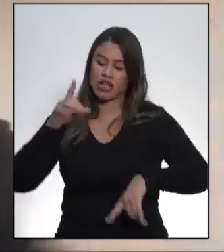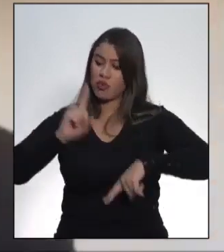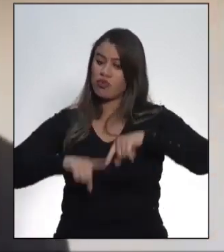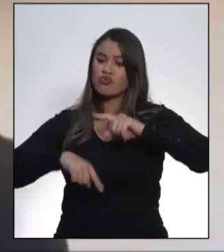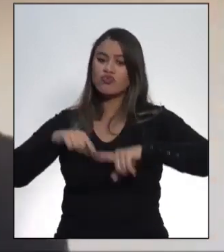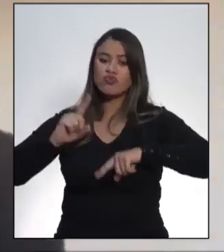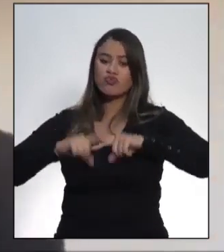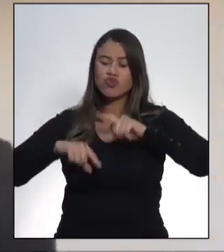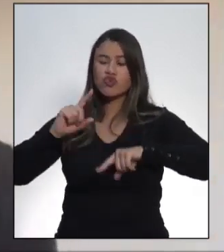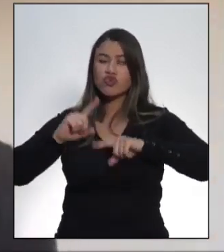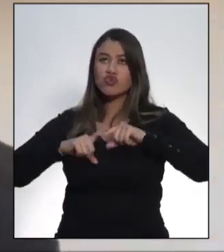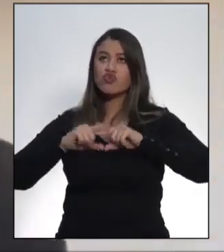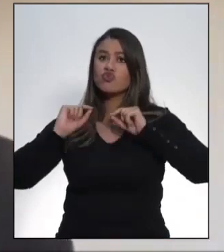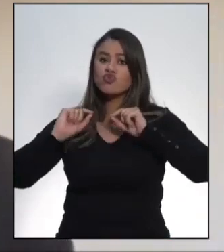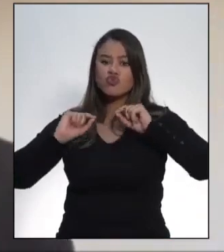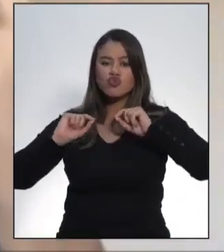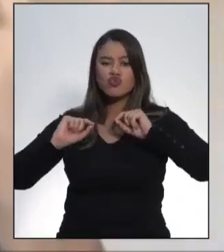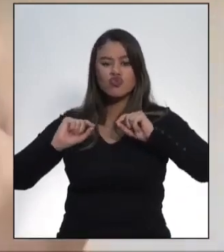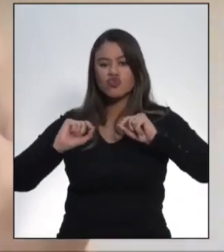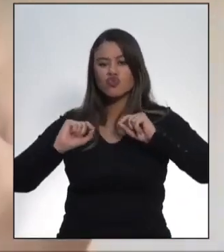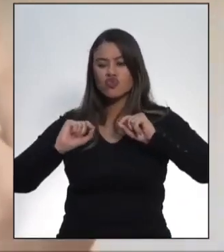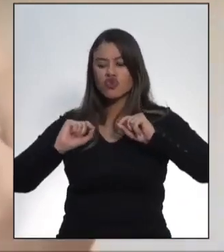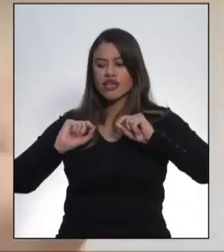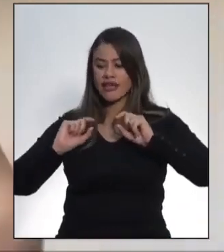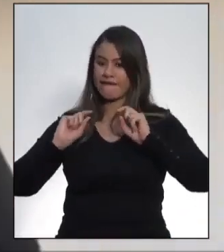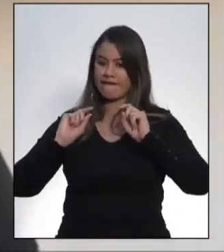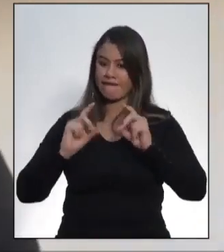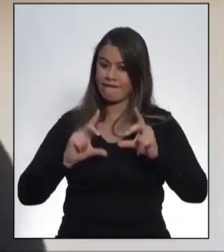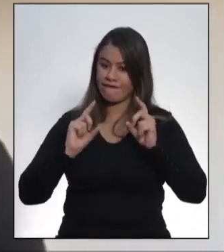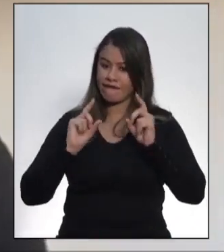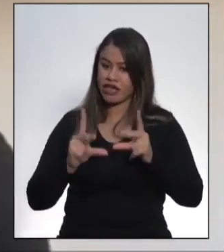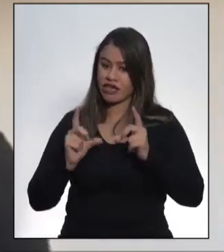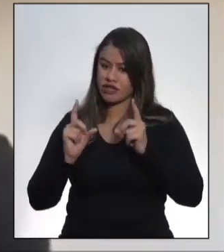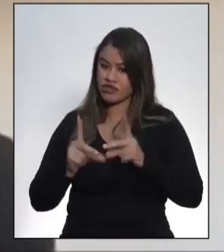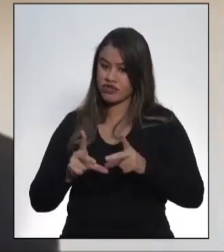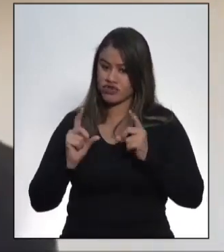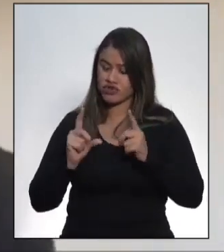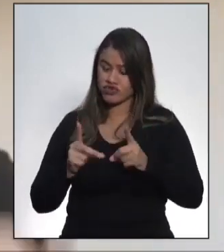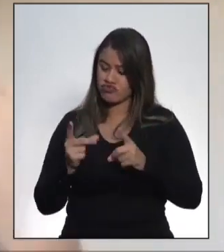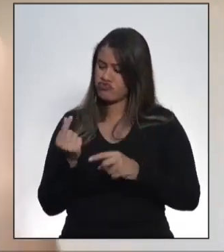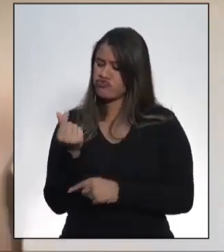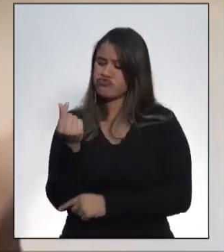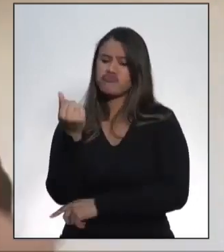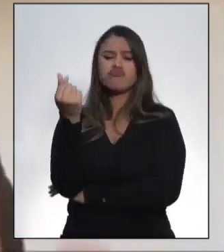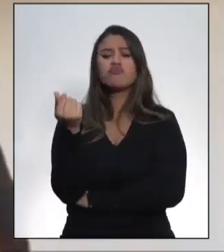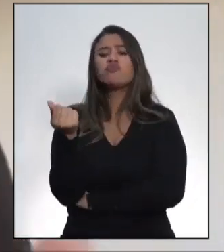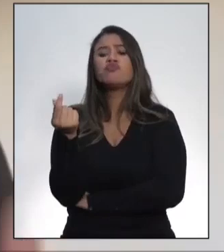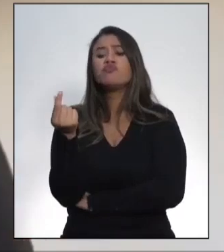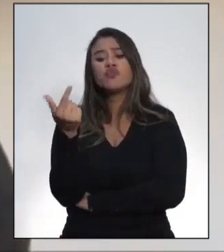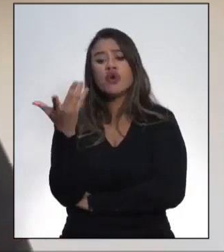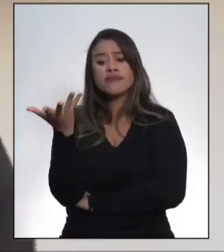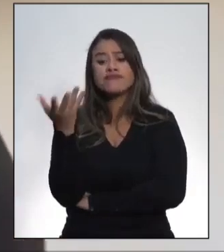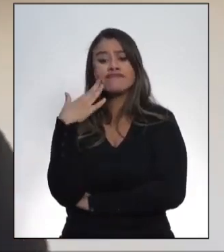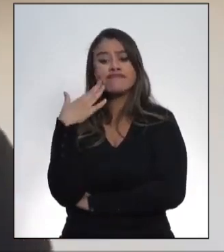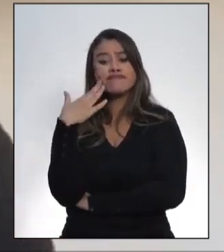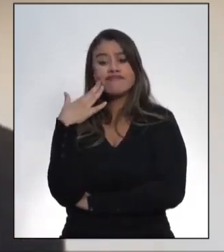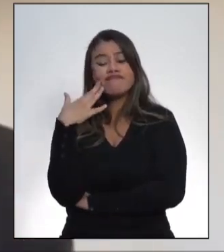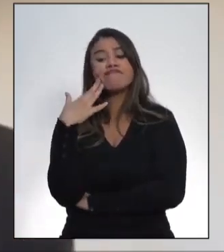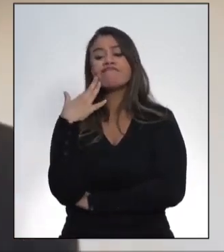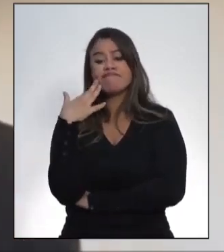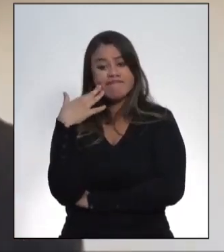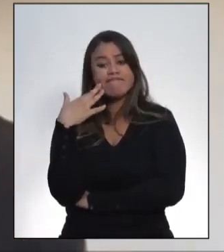serviço, o quê? Que vai ser vendido em algum lugar. Onde? Vai ser vendido por um preço. Por quanto? Alguns